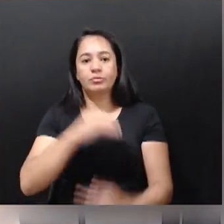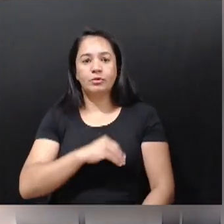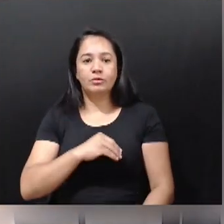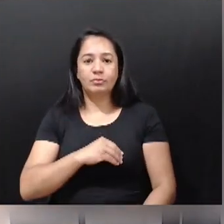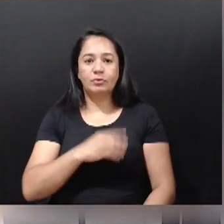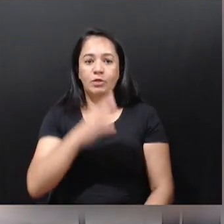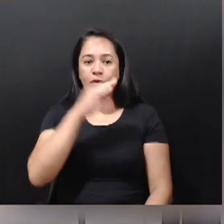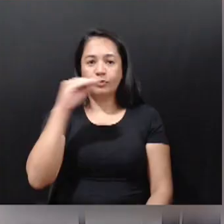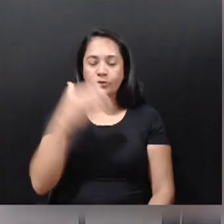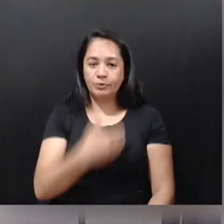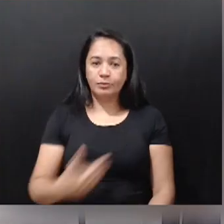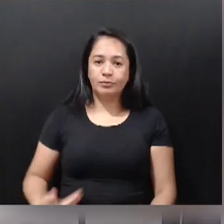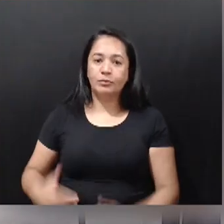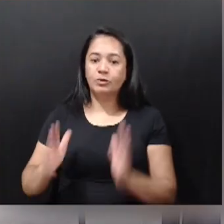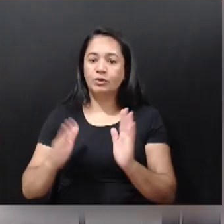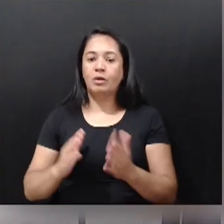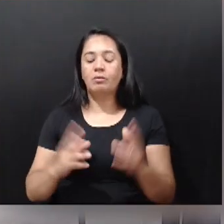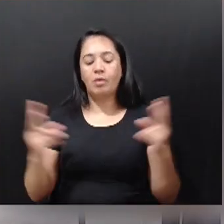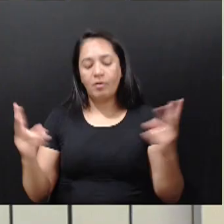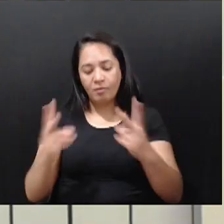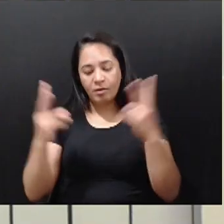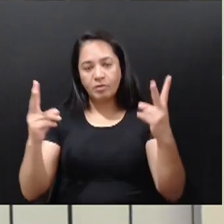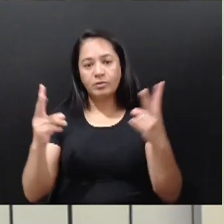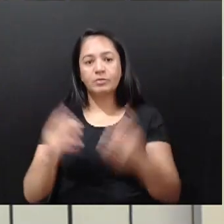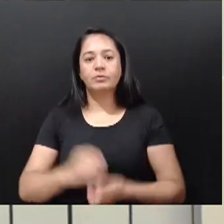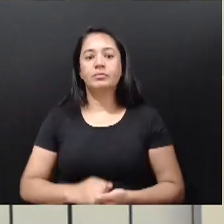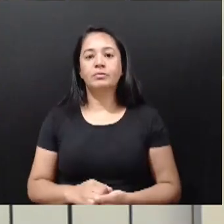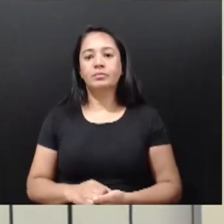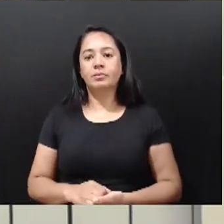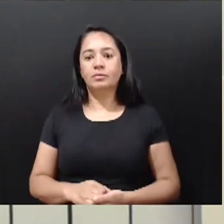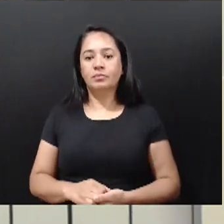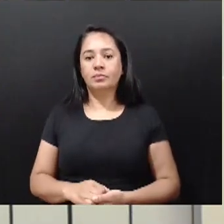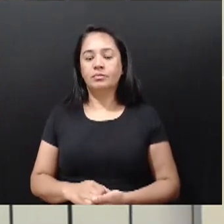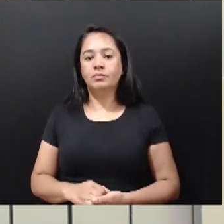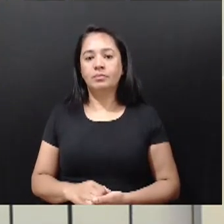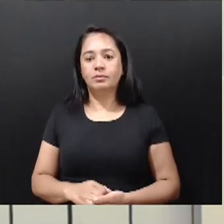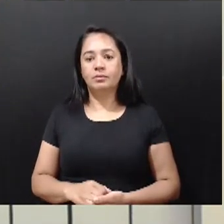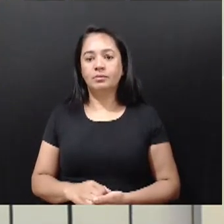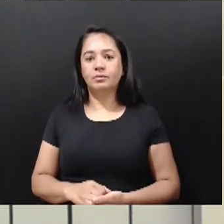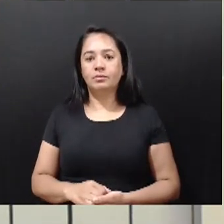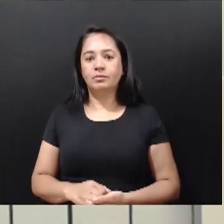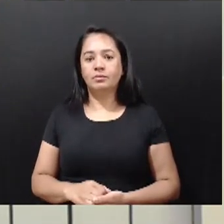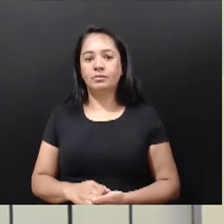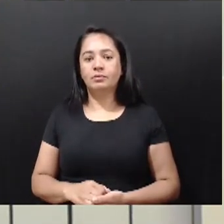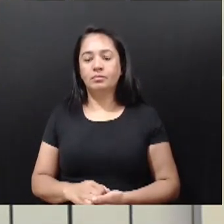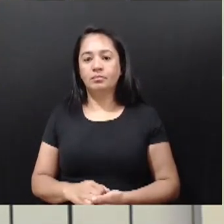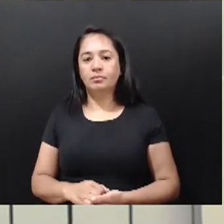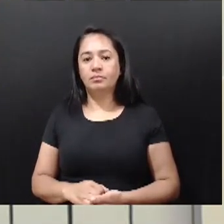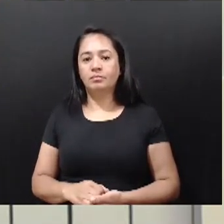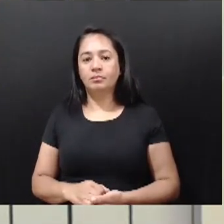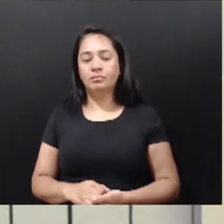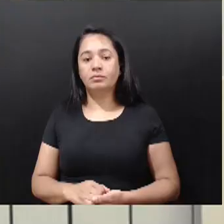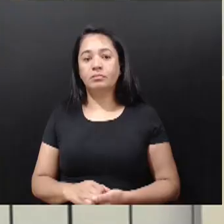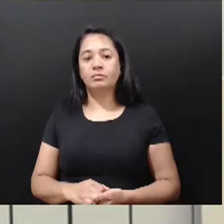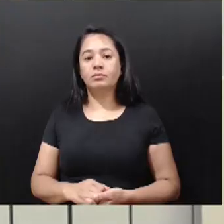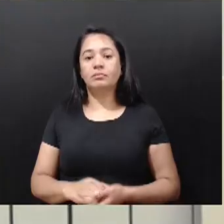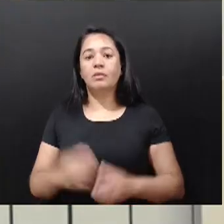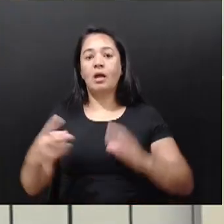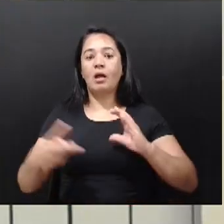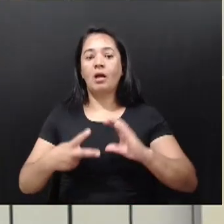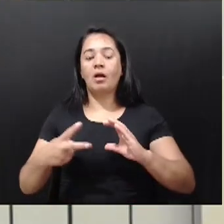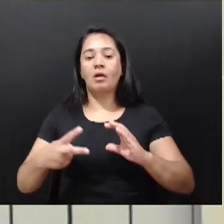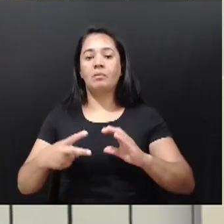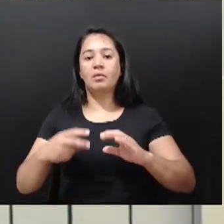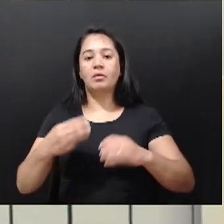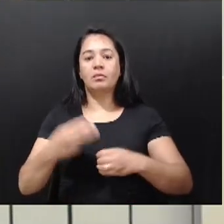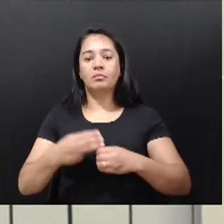para valorizar esses profissionais. O plenarinho da Câmara Municipal foi palco do debate